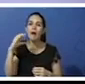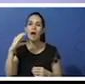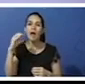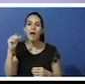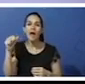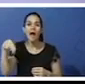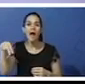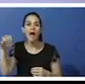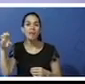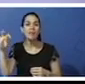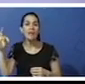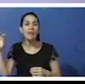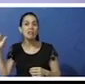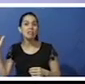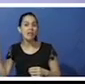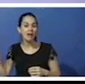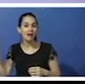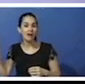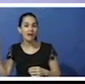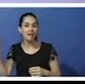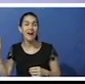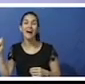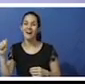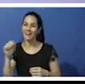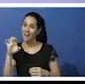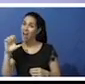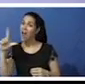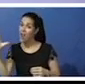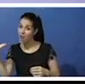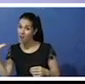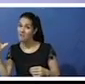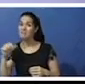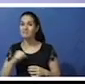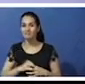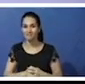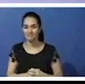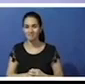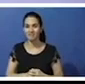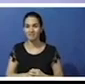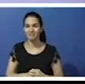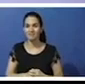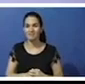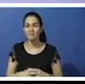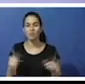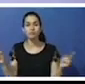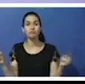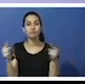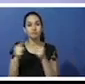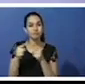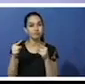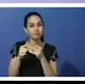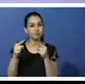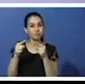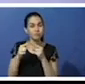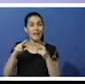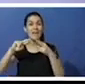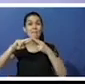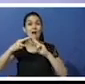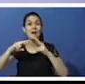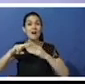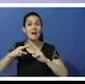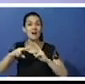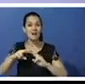termina como pastel? Tem o mesmo som no final, o anel. Olha, se vocês observarem, nós usamos